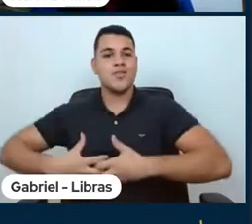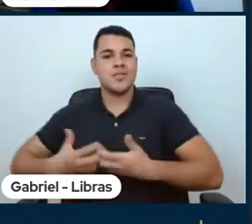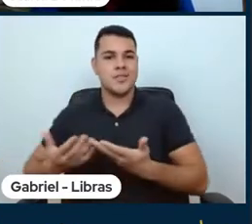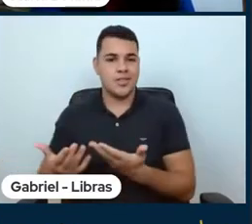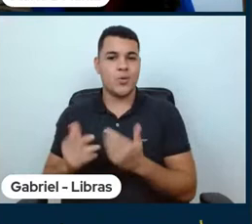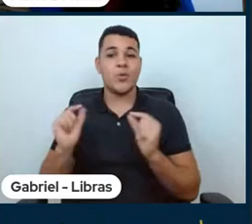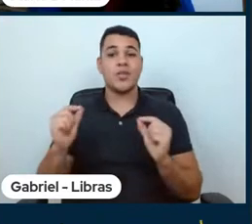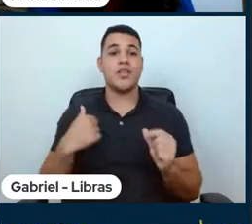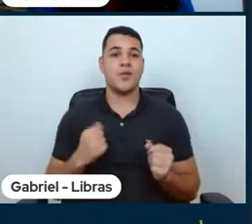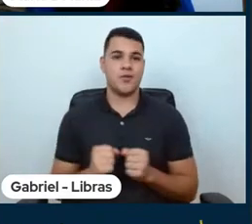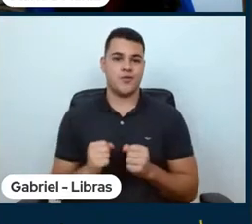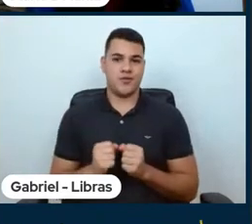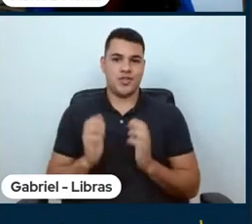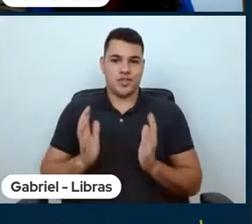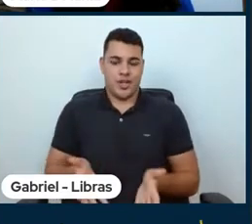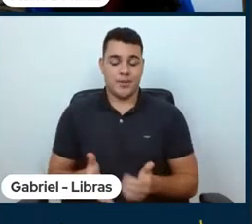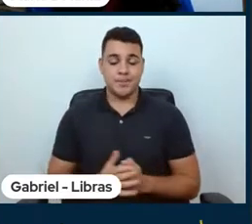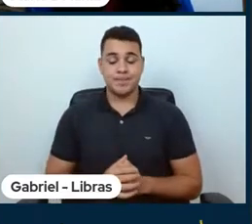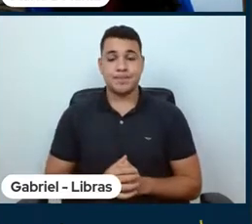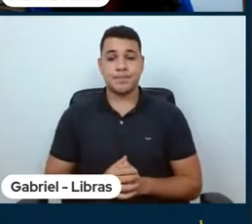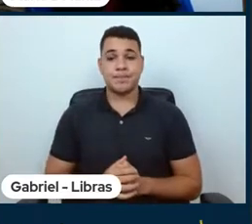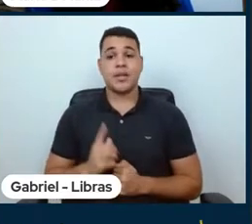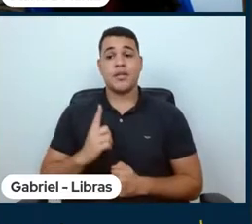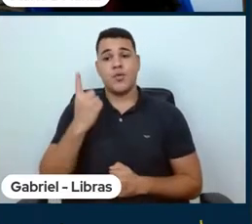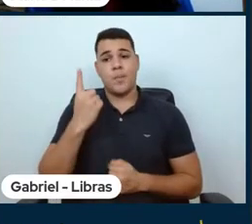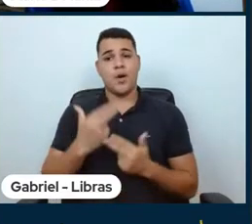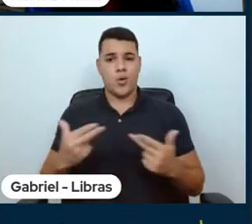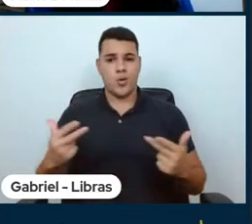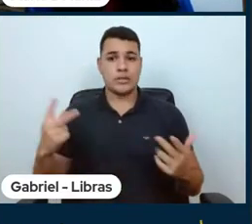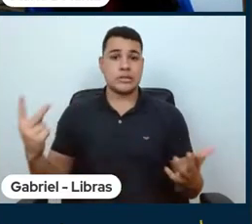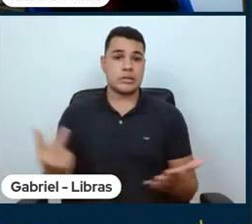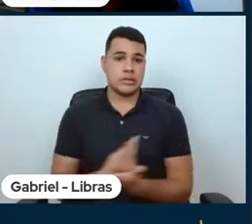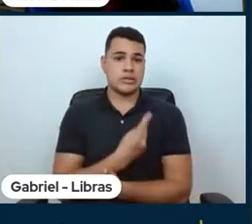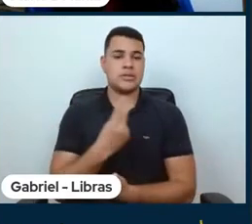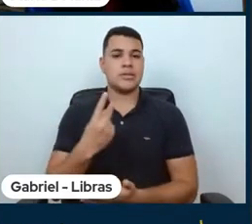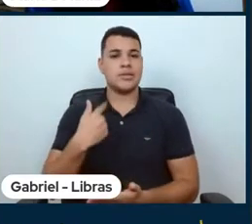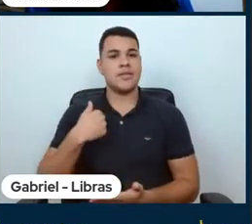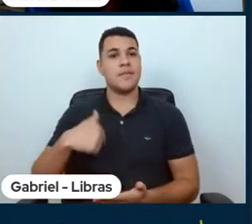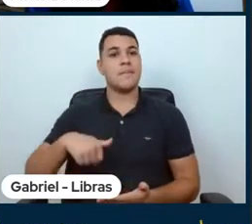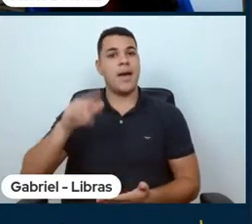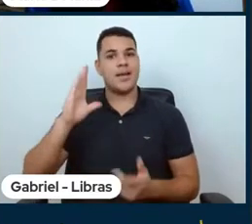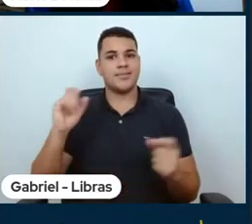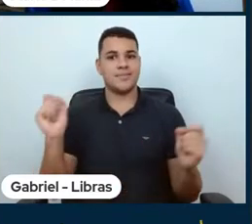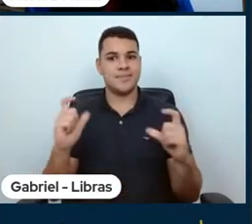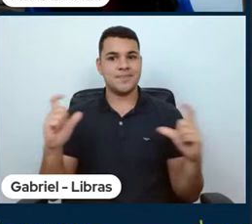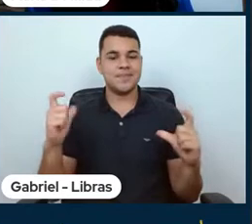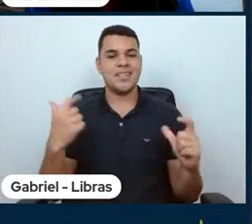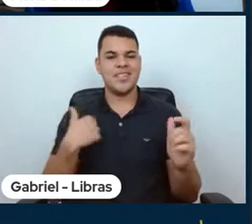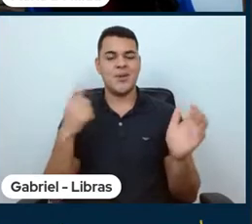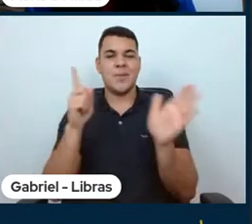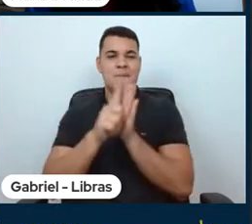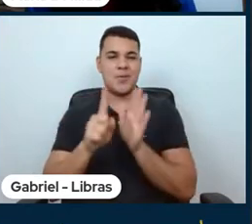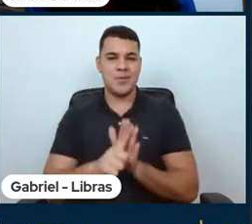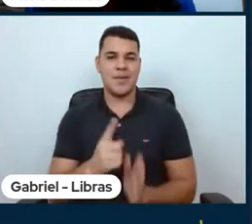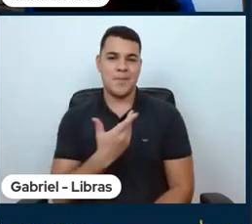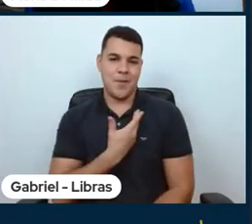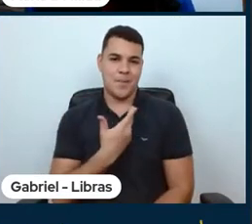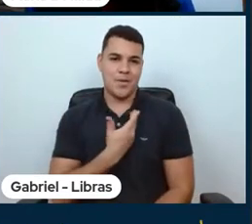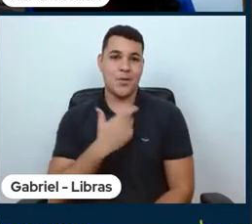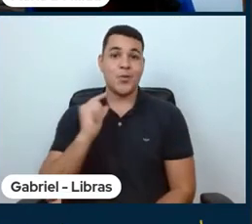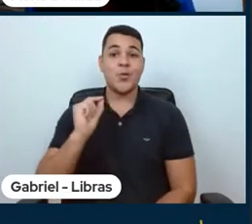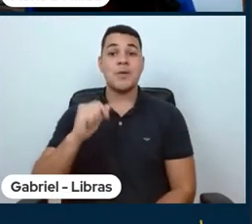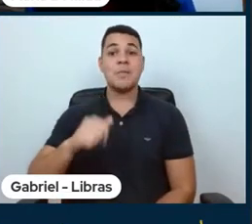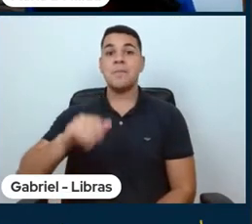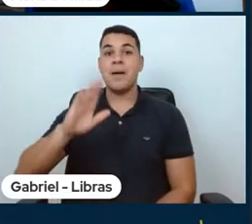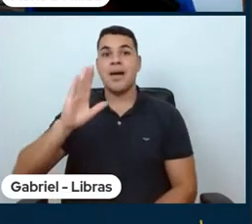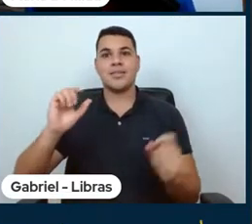feito. Uma das coisas que me falaram que chamou a atenção, eu perguntei depois, né, para os meus colegas quando eu entrei, o que que chamou a